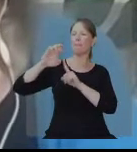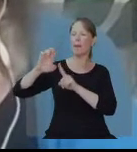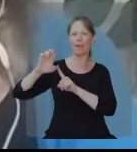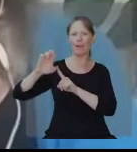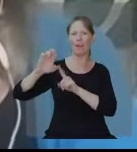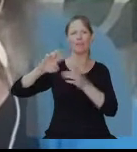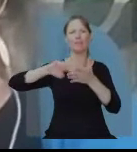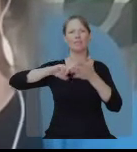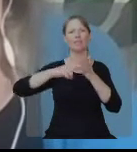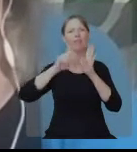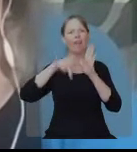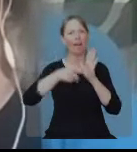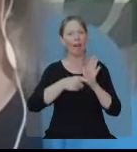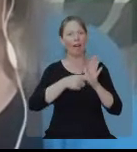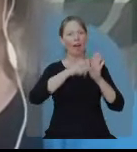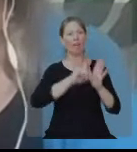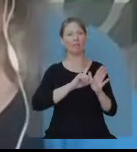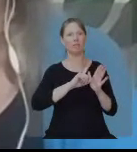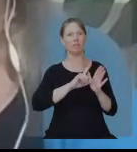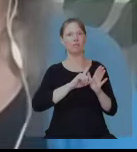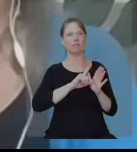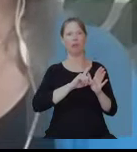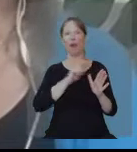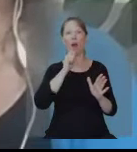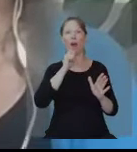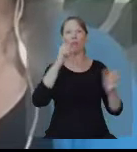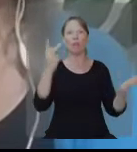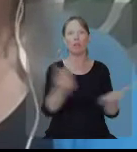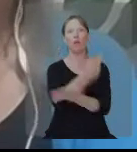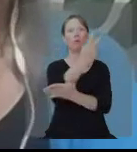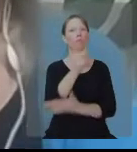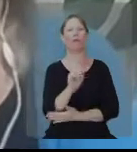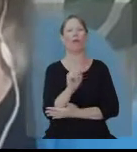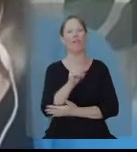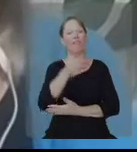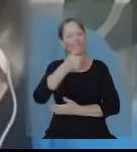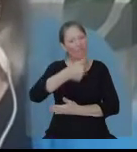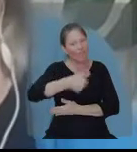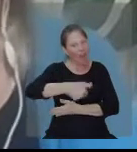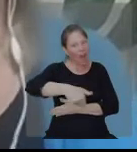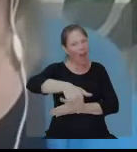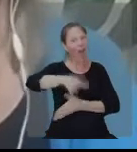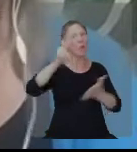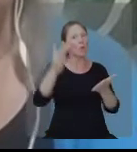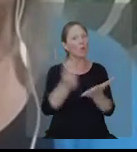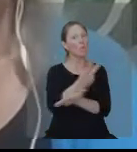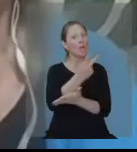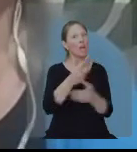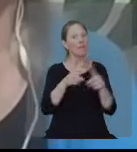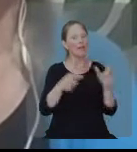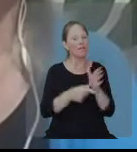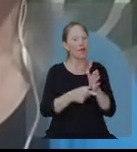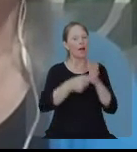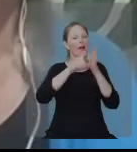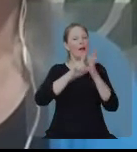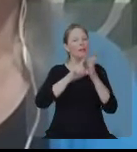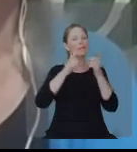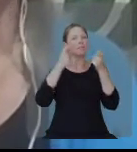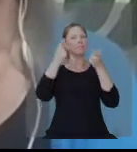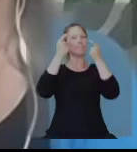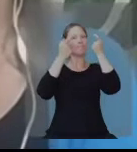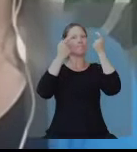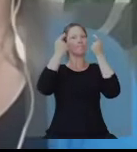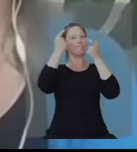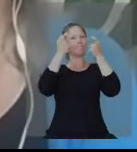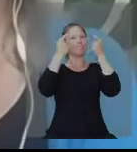vezes a gente está talvez assim, ó, realmente a coisa vai acontecer, mas tu já te antecipa, tu estás preocupada já com isso. A